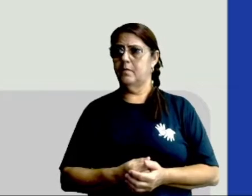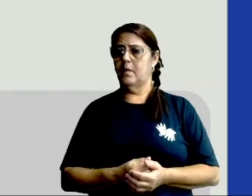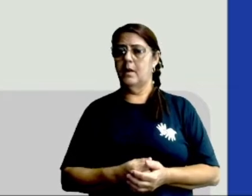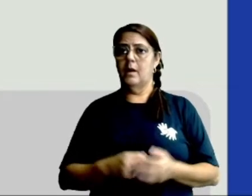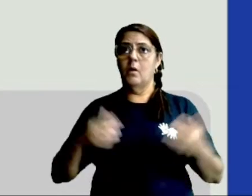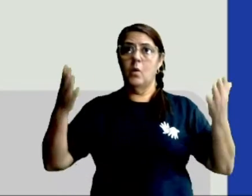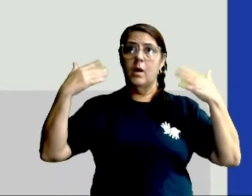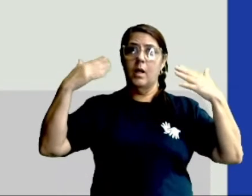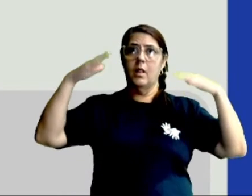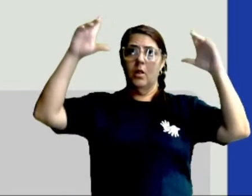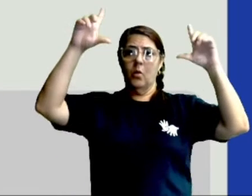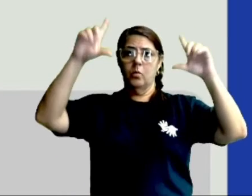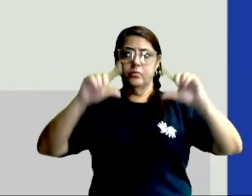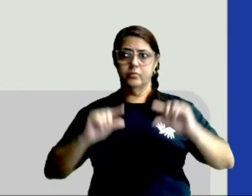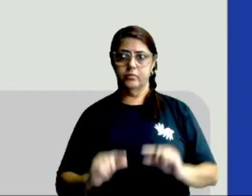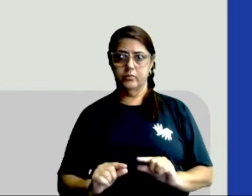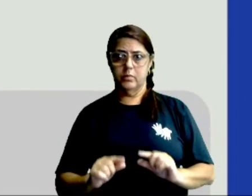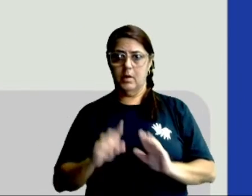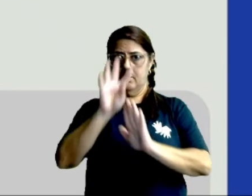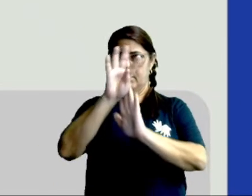baixas temperaturas.